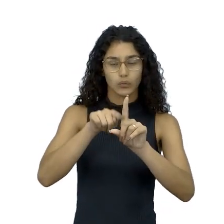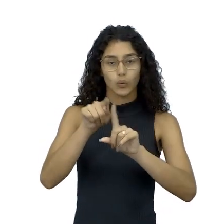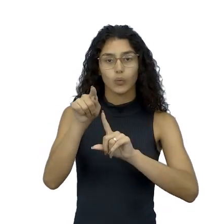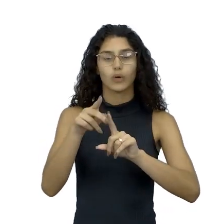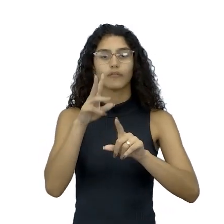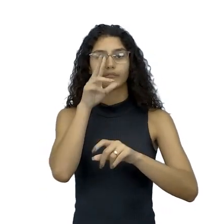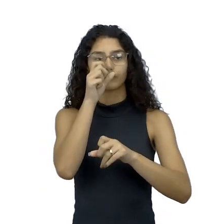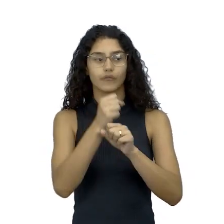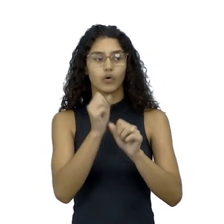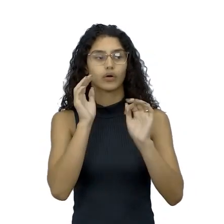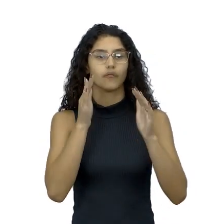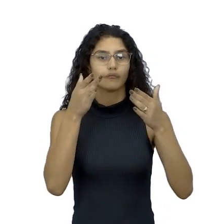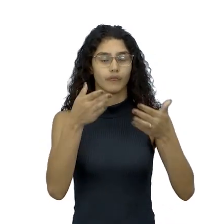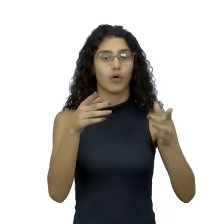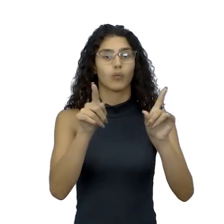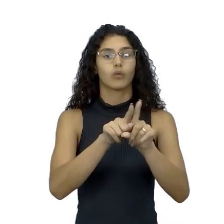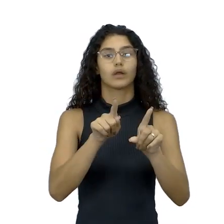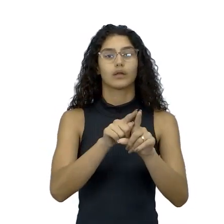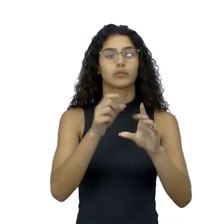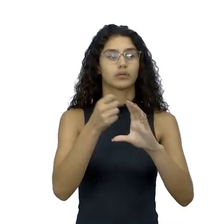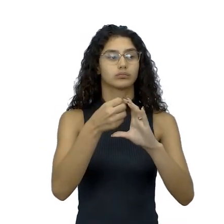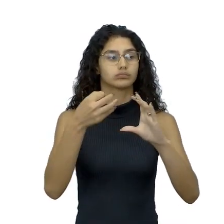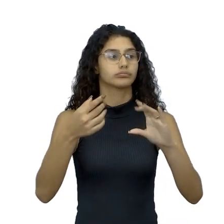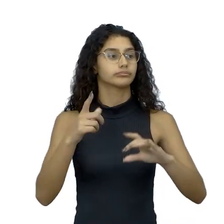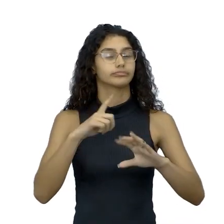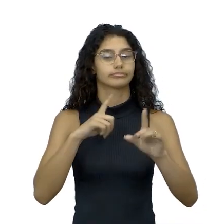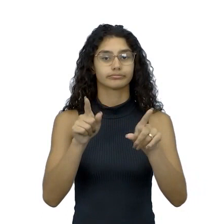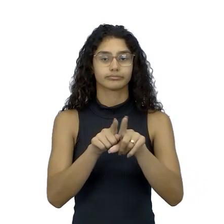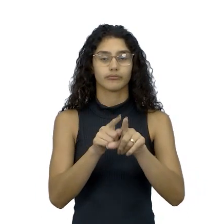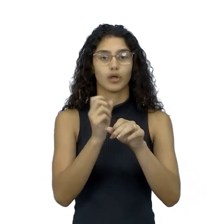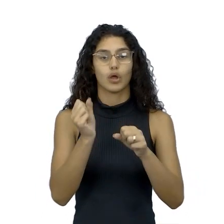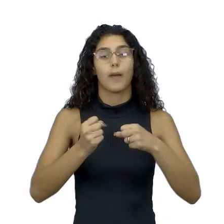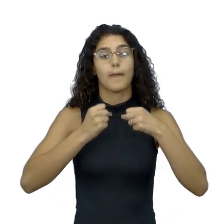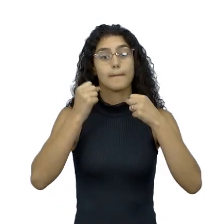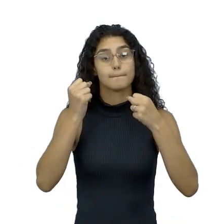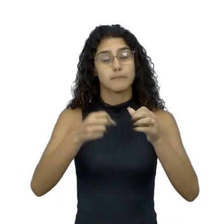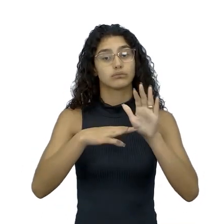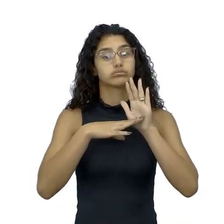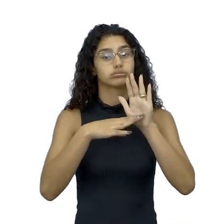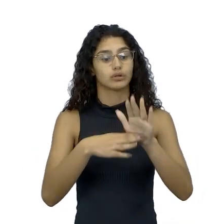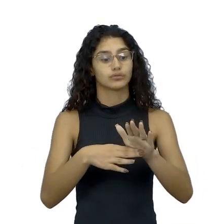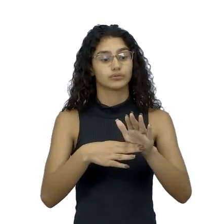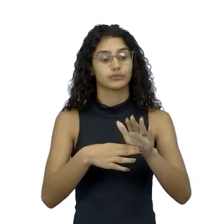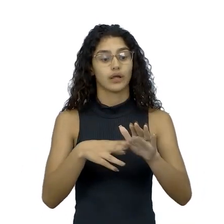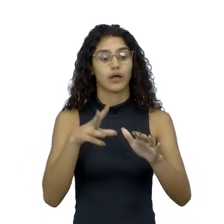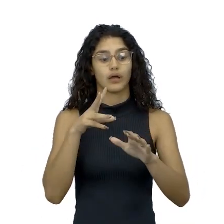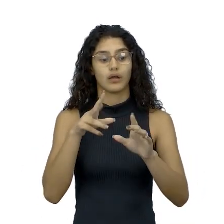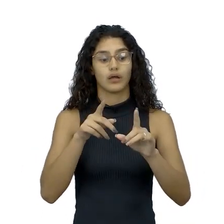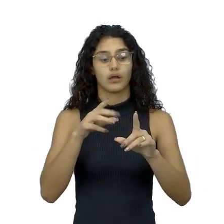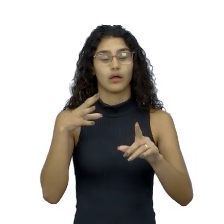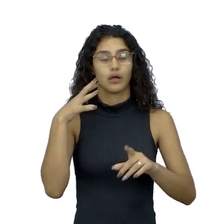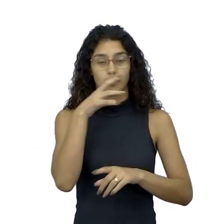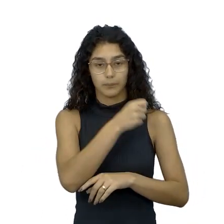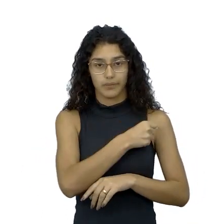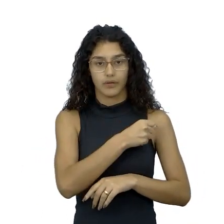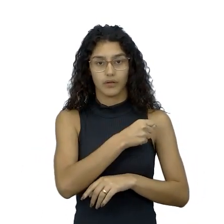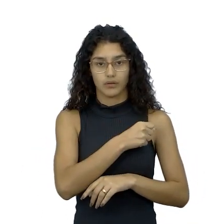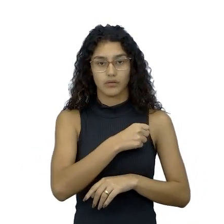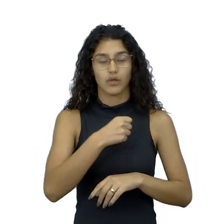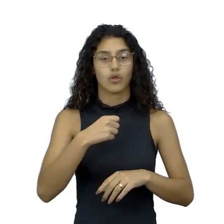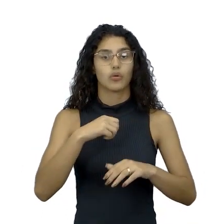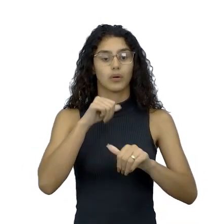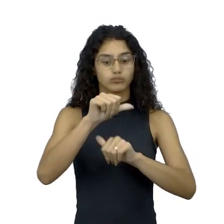pressão, concentração e catalisador, que podem modificar a velocidade, quer dizer, a rapidez de